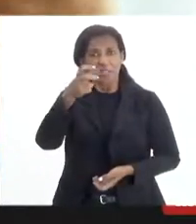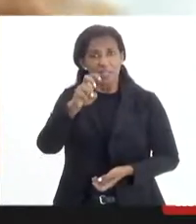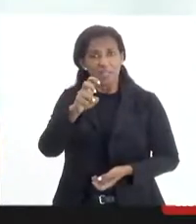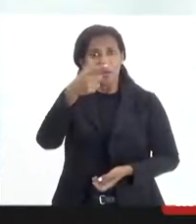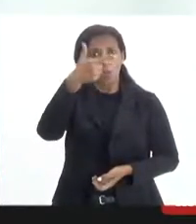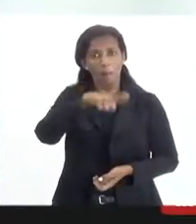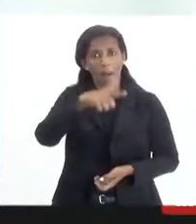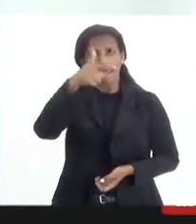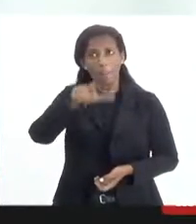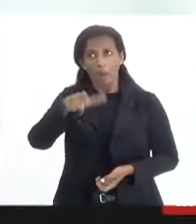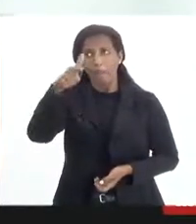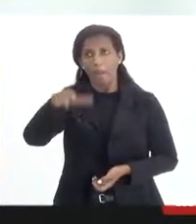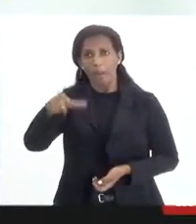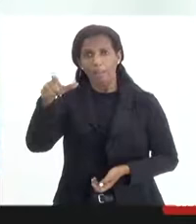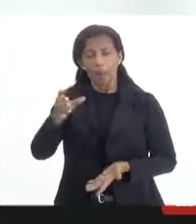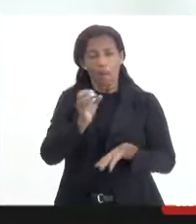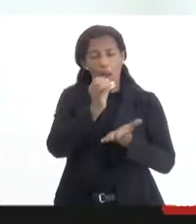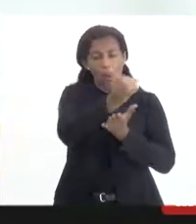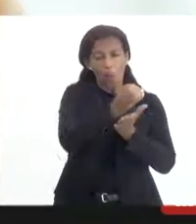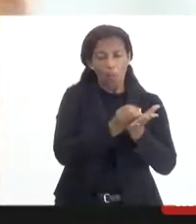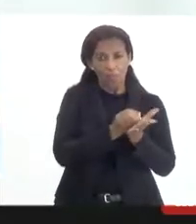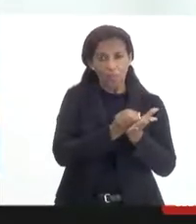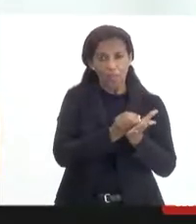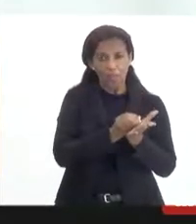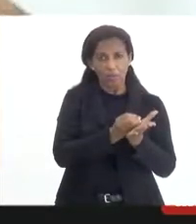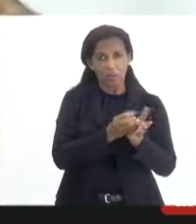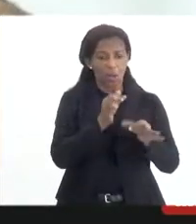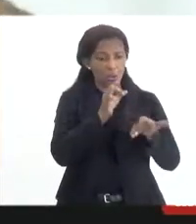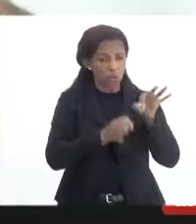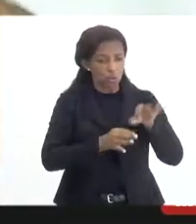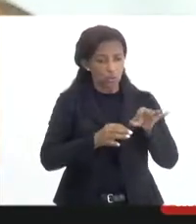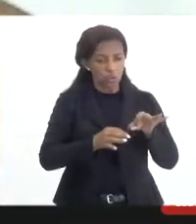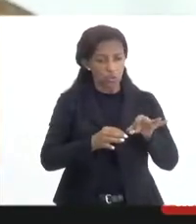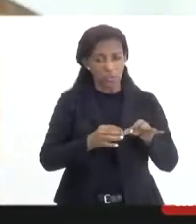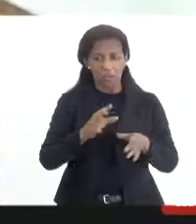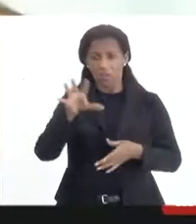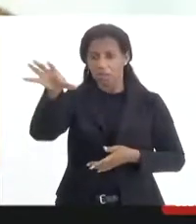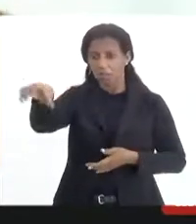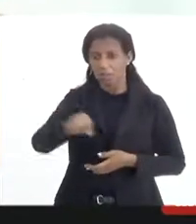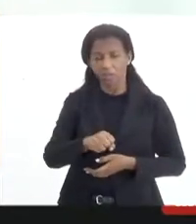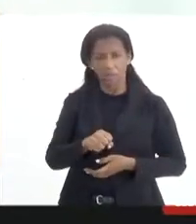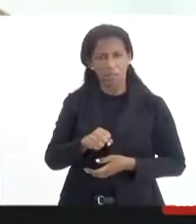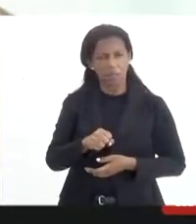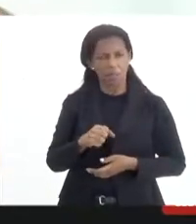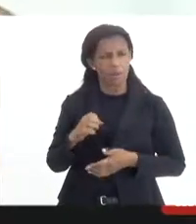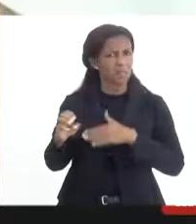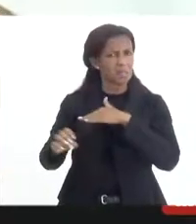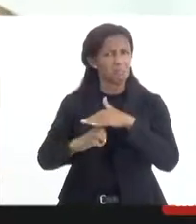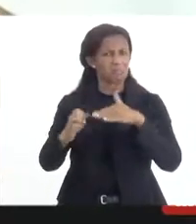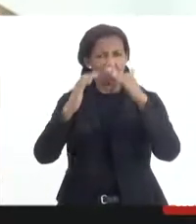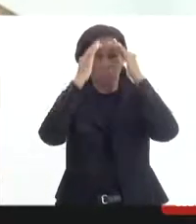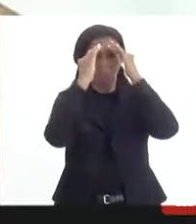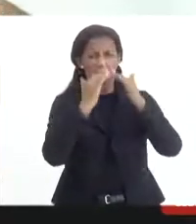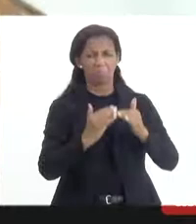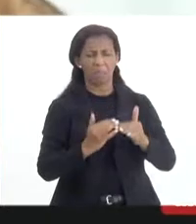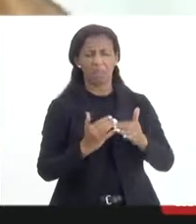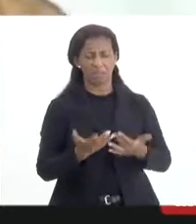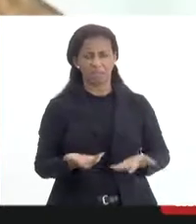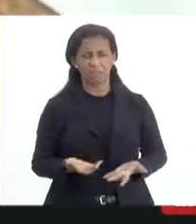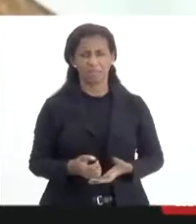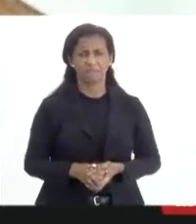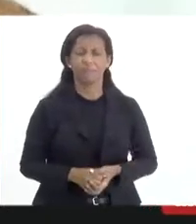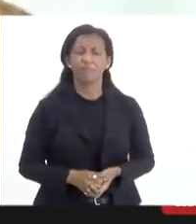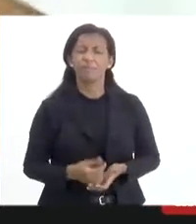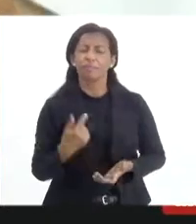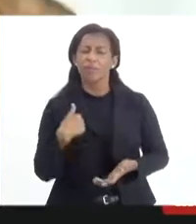A Shell por uma vez e a Repsol por outra. Eu queria do senhor,